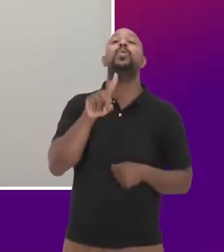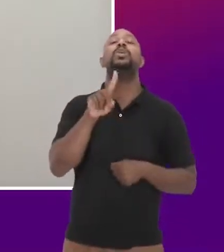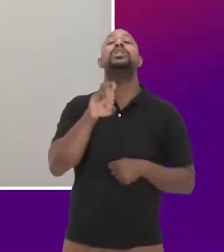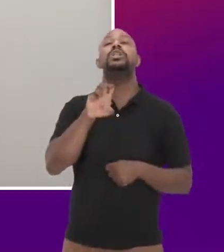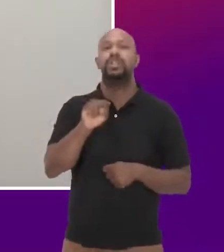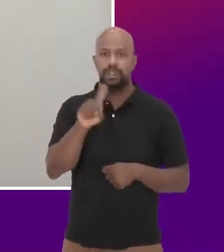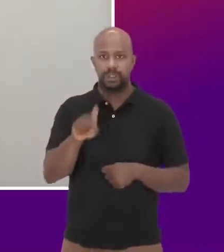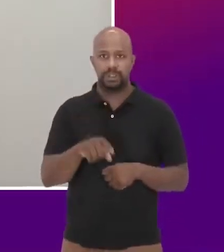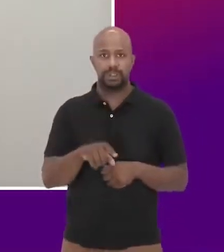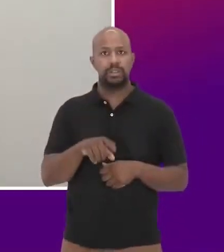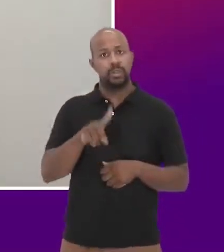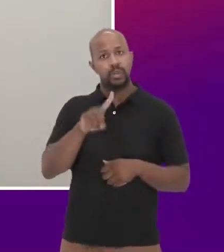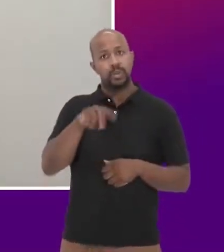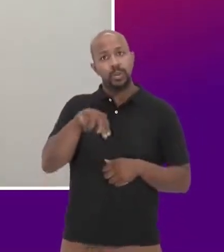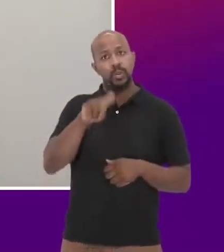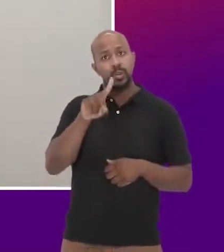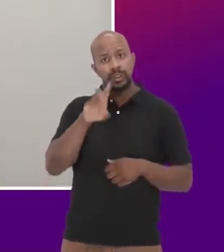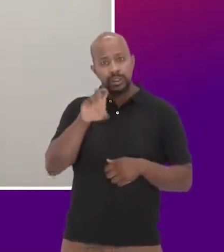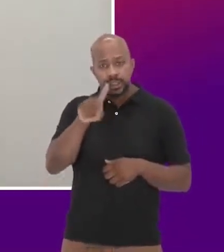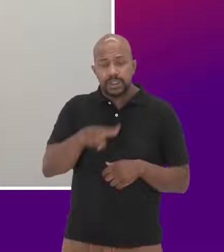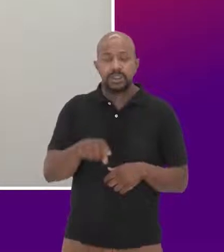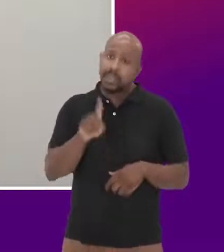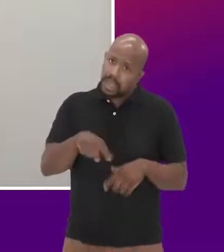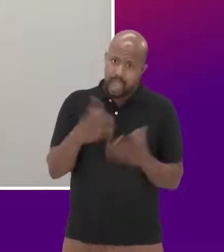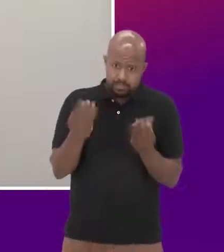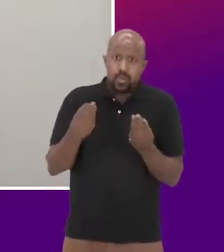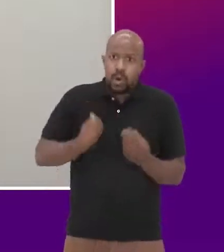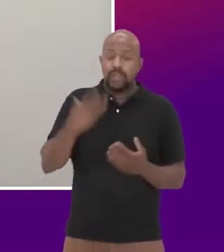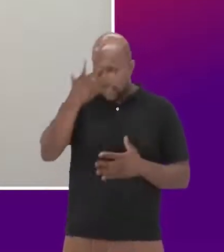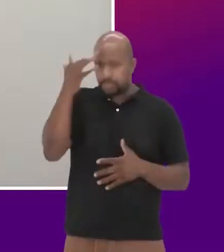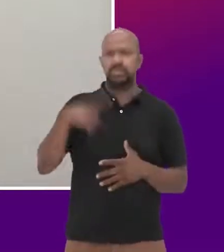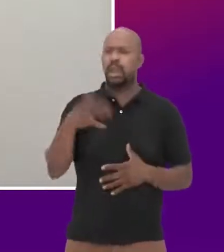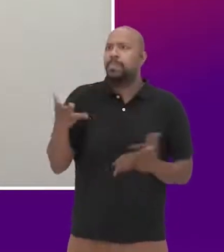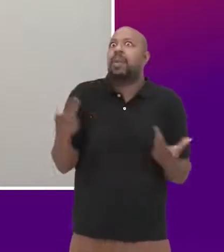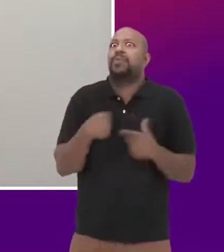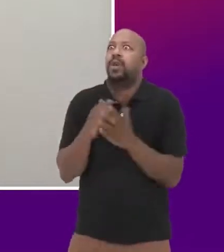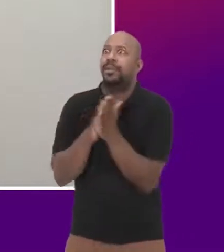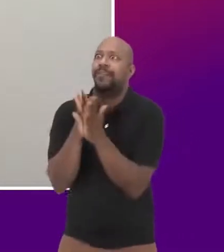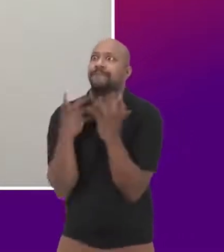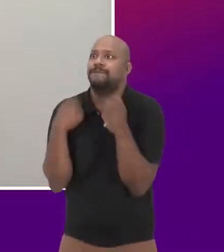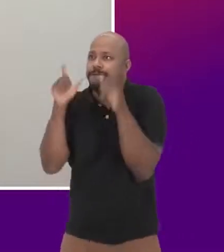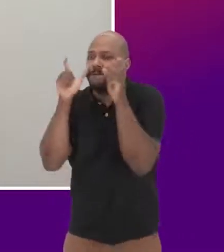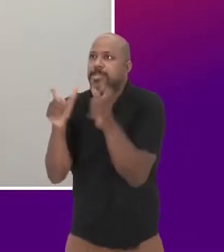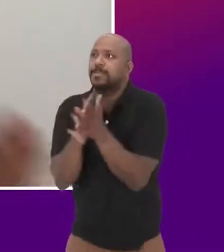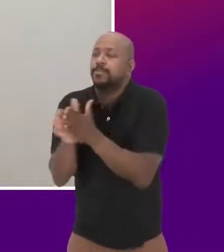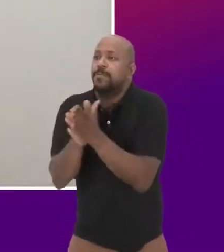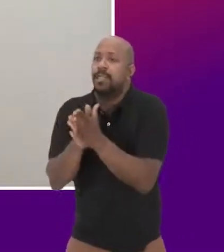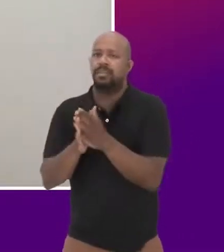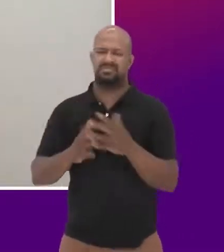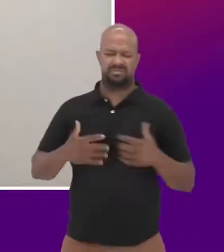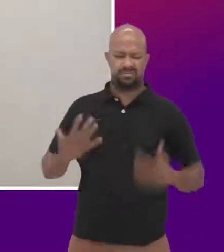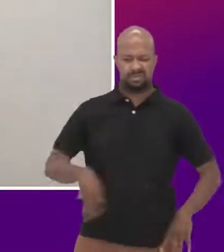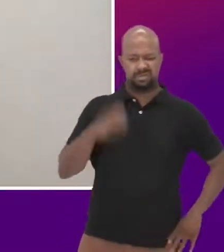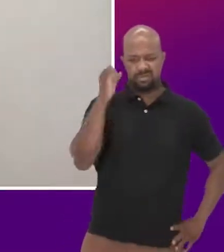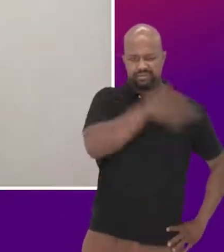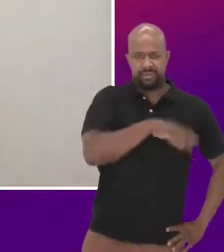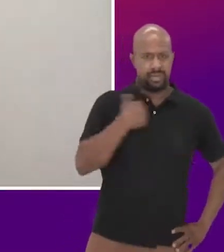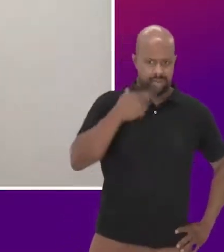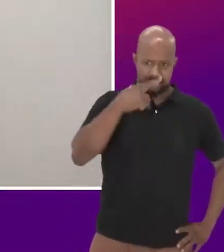são muito presentes nos WhatsApps, e tem gente que acha maravilhoso, e tem gente que acha uma